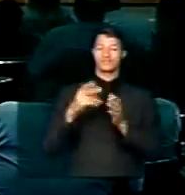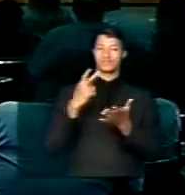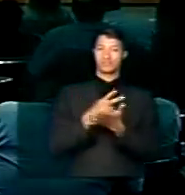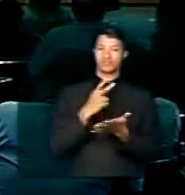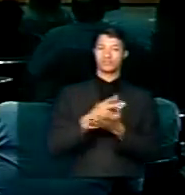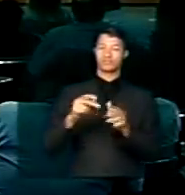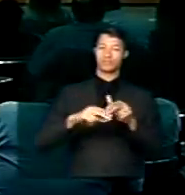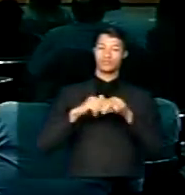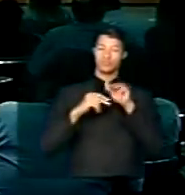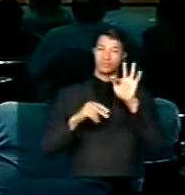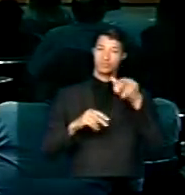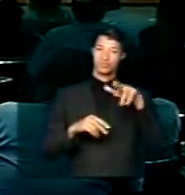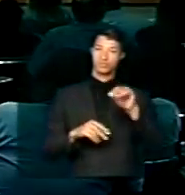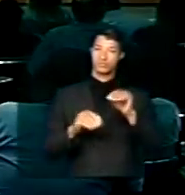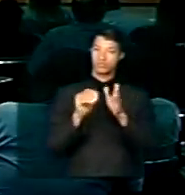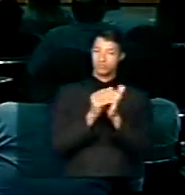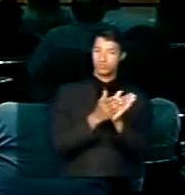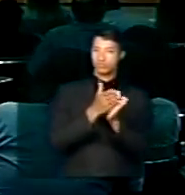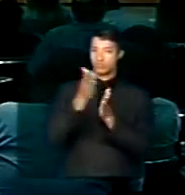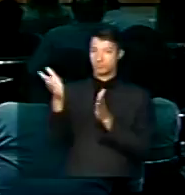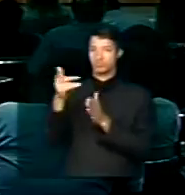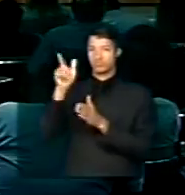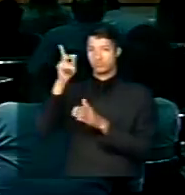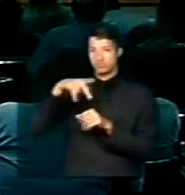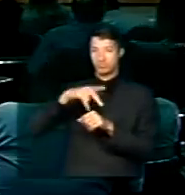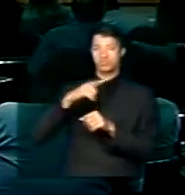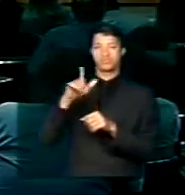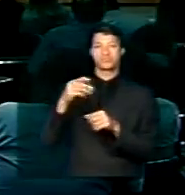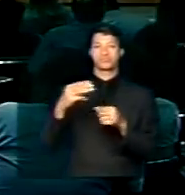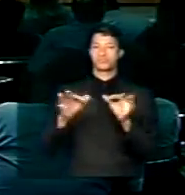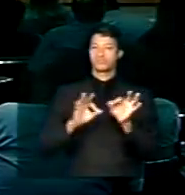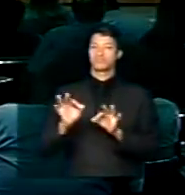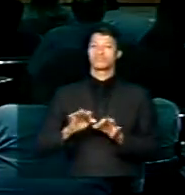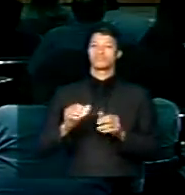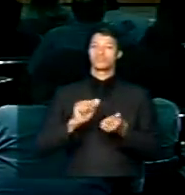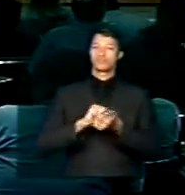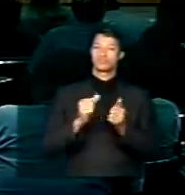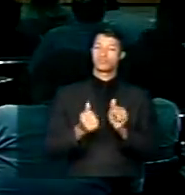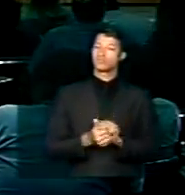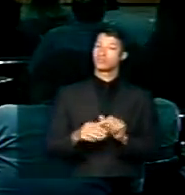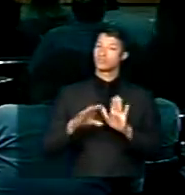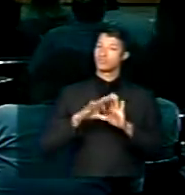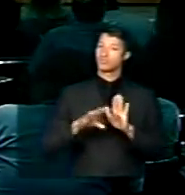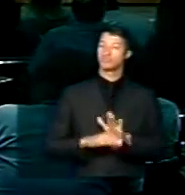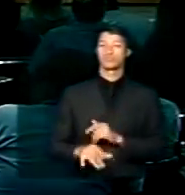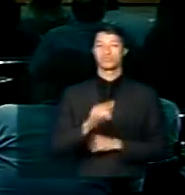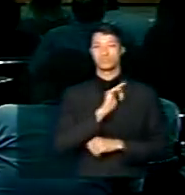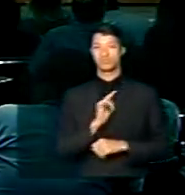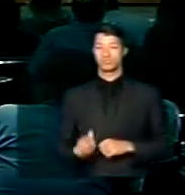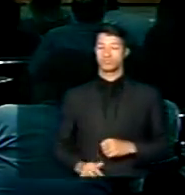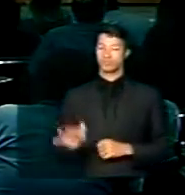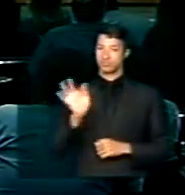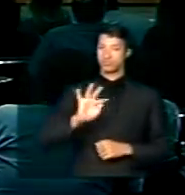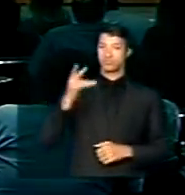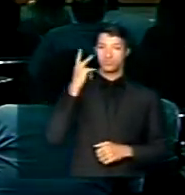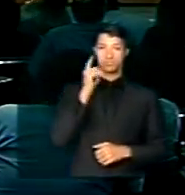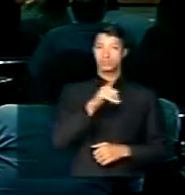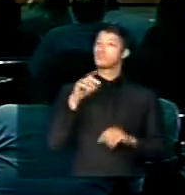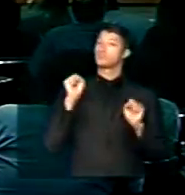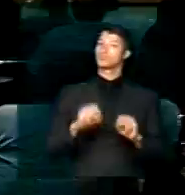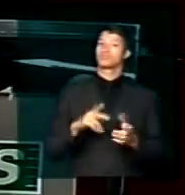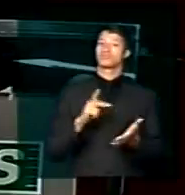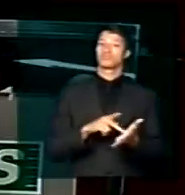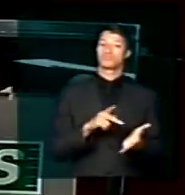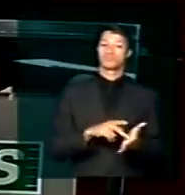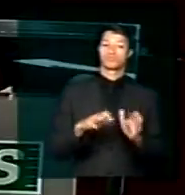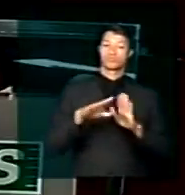mesma, através do Fundo de Exportação e outros mecanismos, a adequação dos programas do governo federal para que eles possam, de fato,